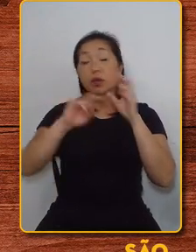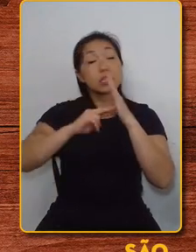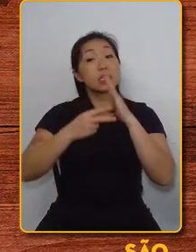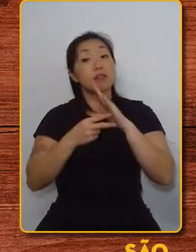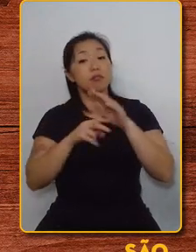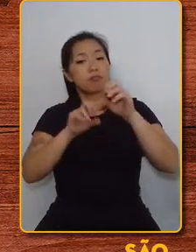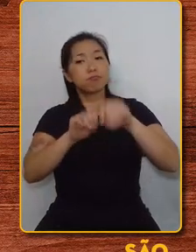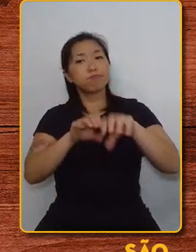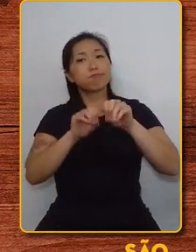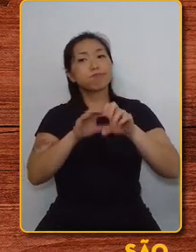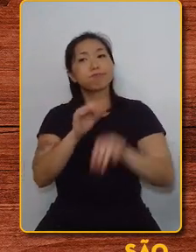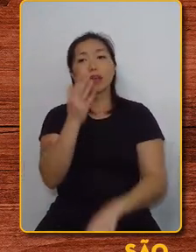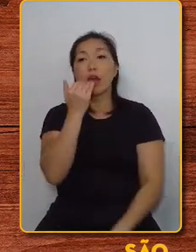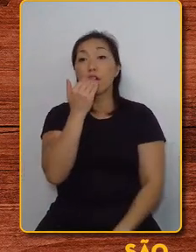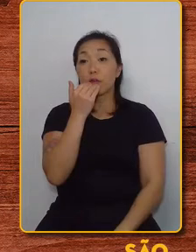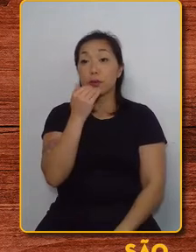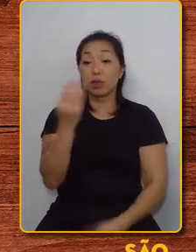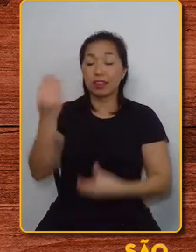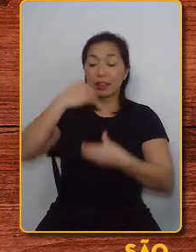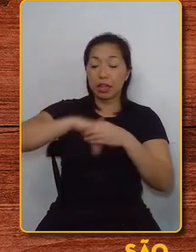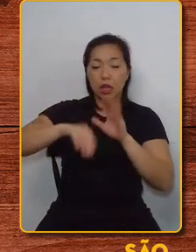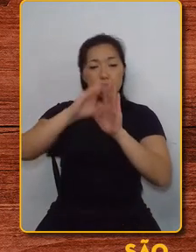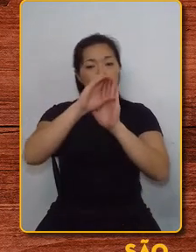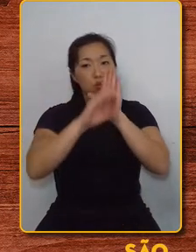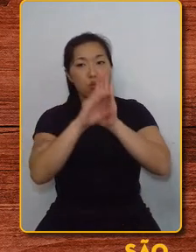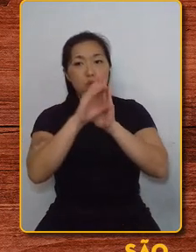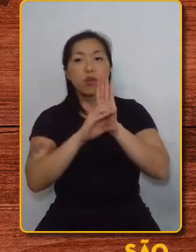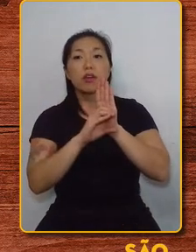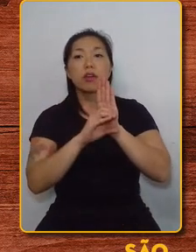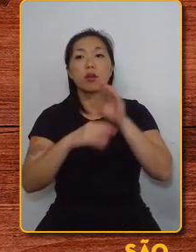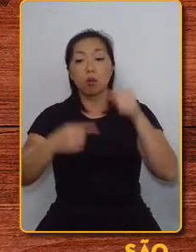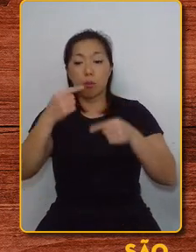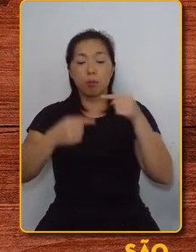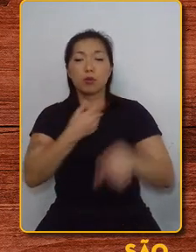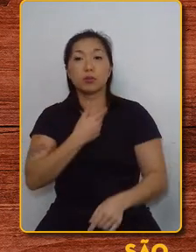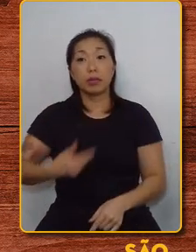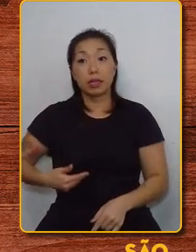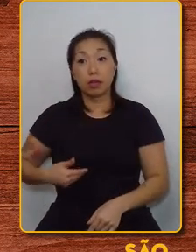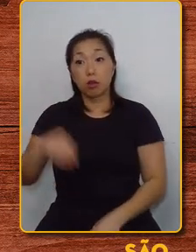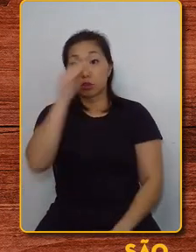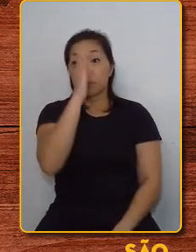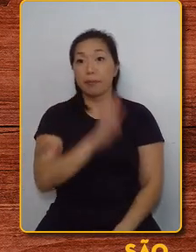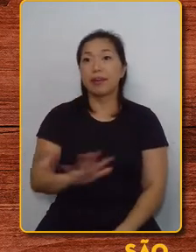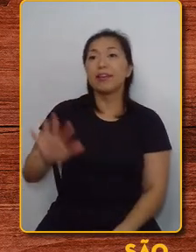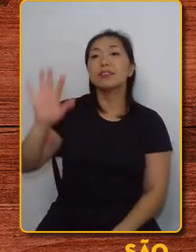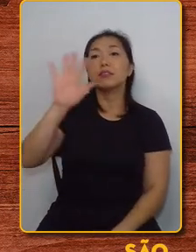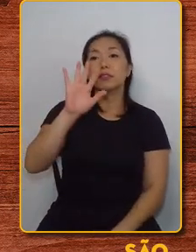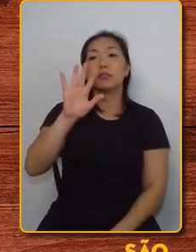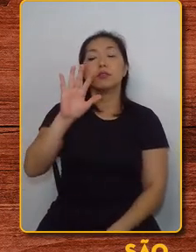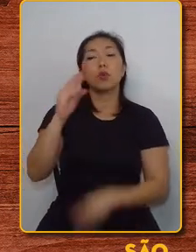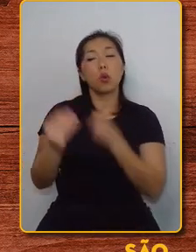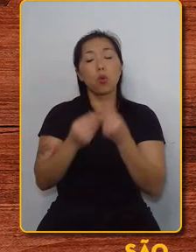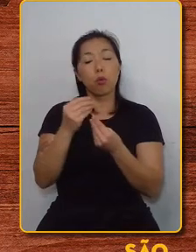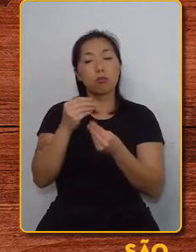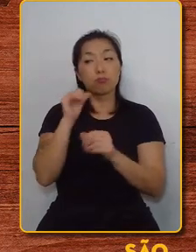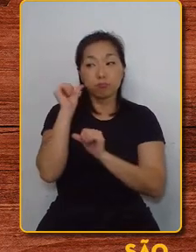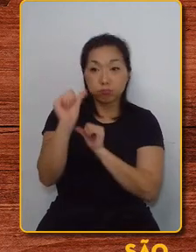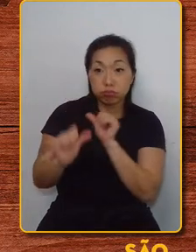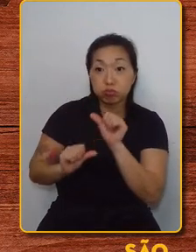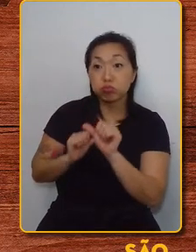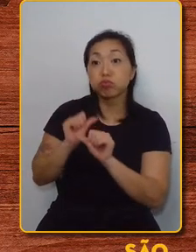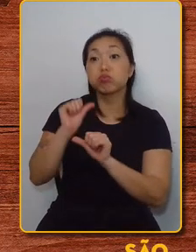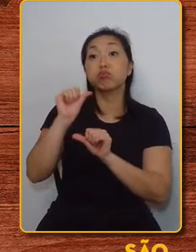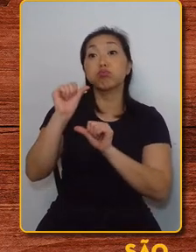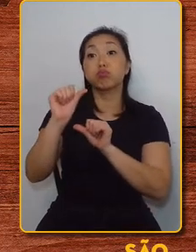dentro dos currículos políticos pedagógicos das escolas do Brasil, como uma possível vertente de transformação para a